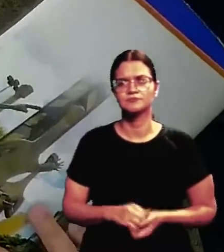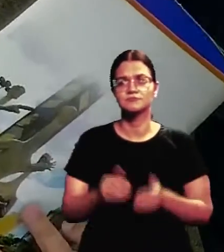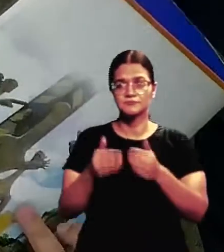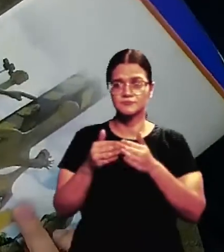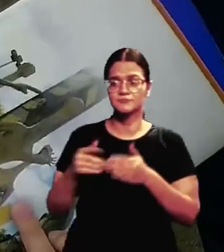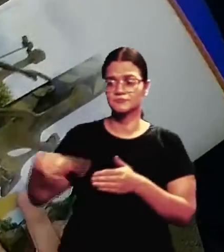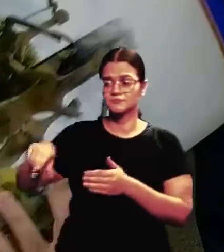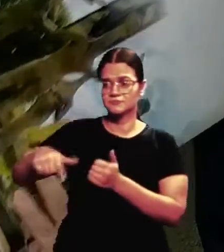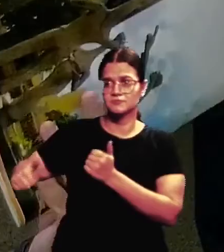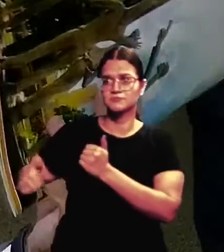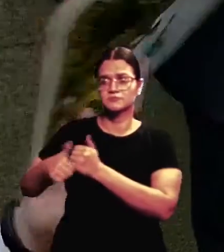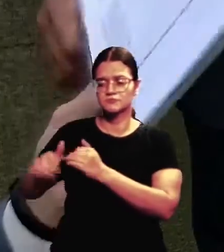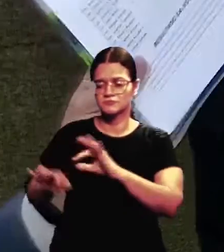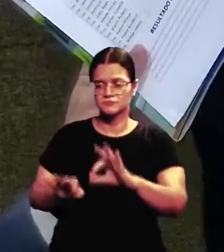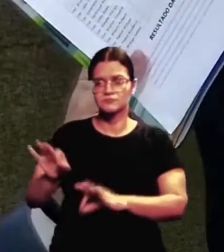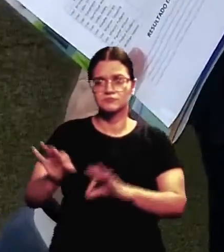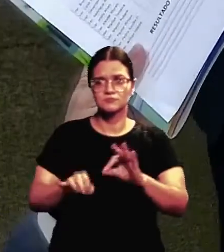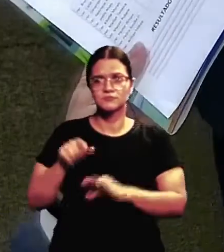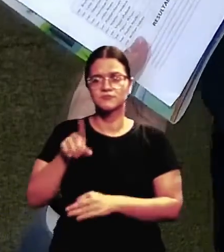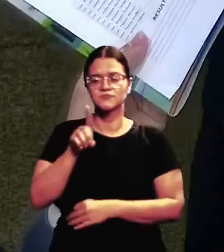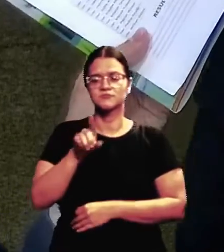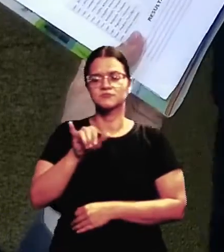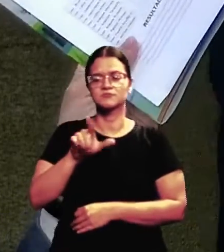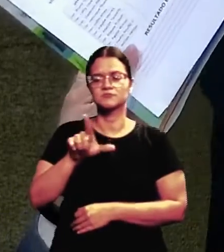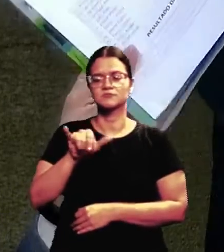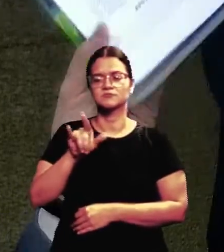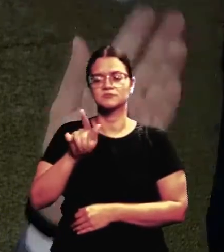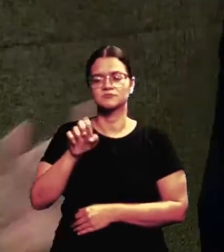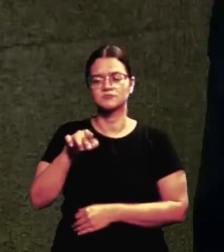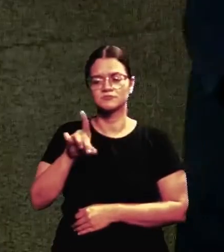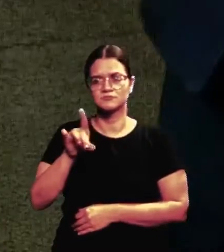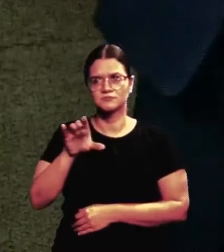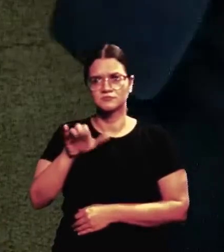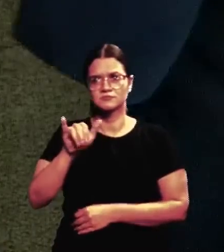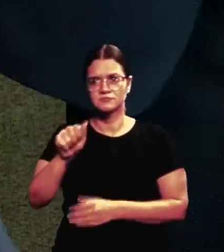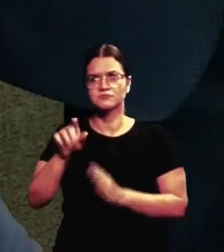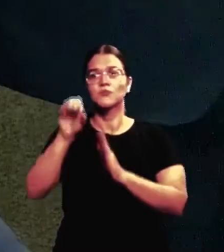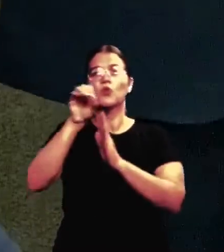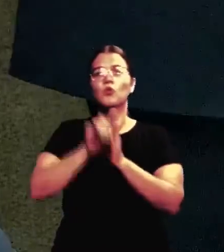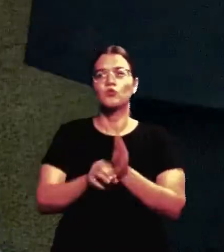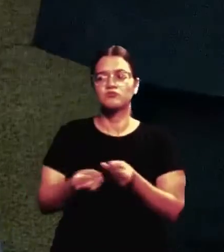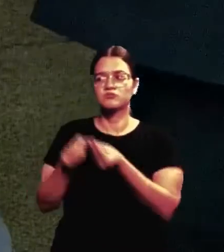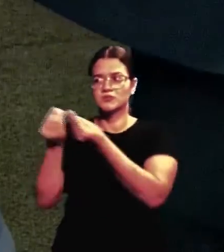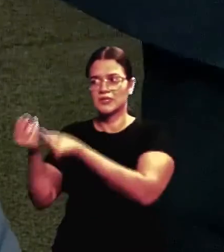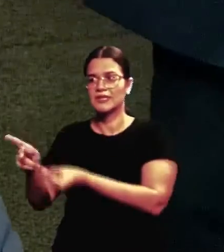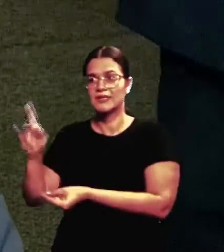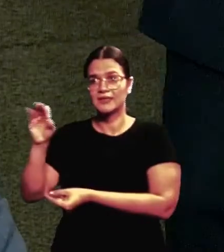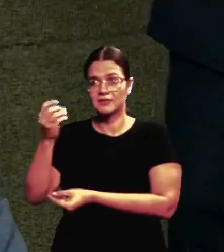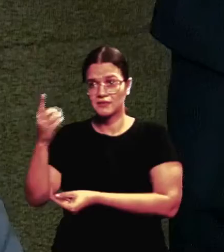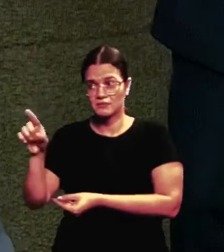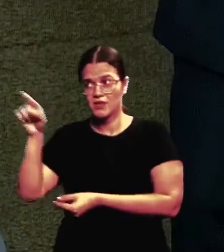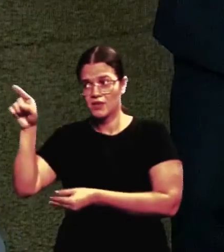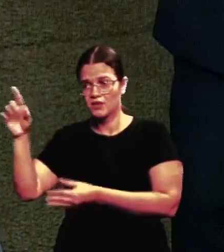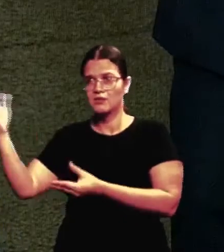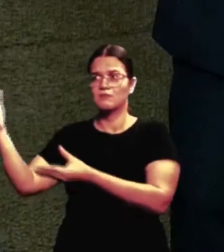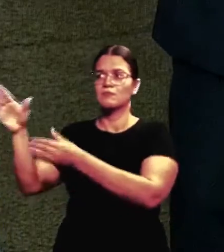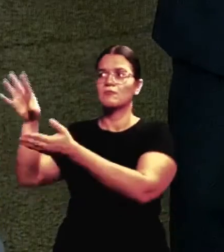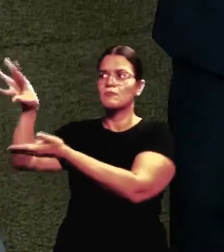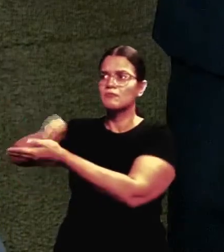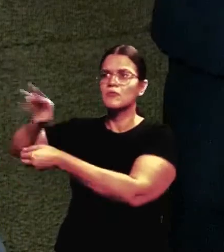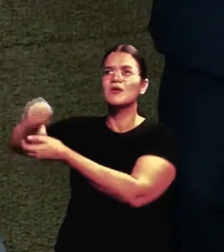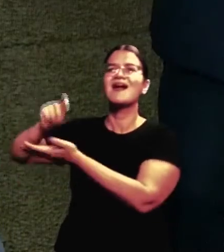aos assessoria que possa fazer essa diligência, né, esse ofício ao vereador Lucas Quitão, para que faça